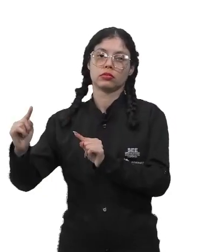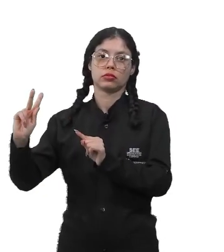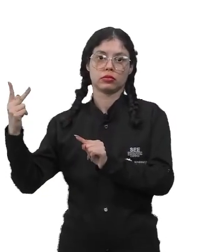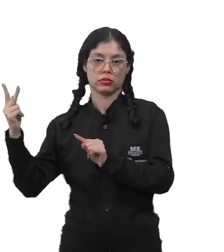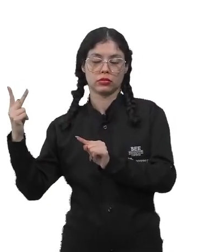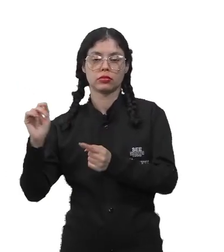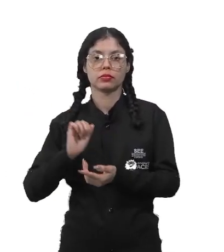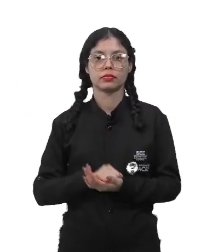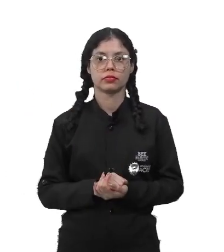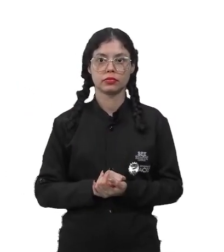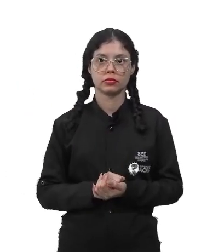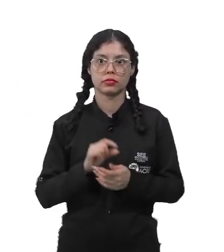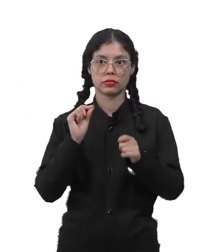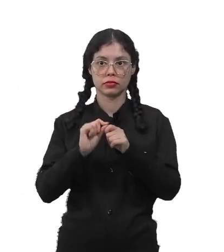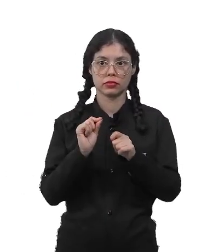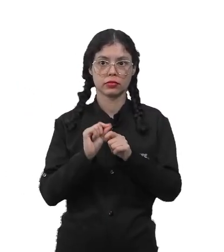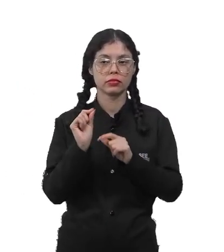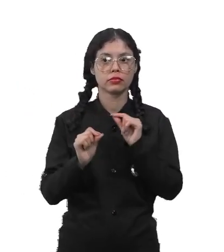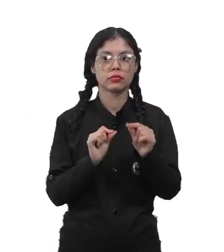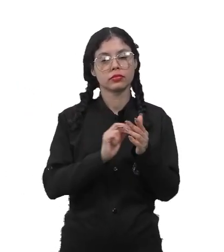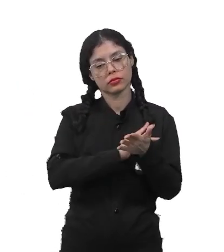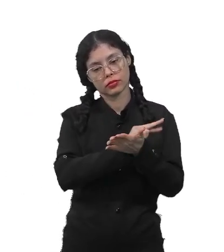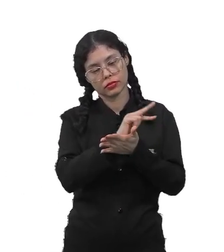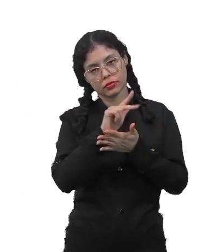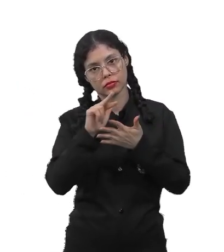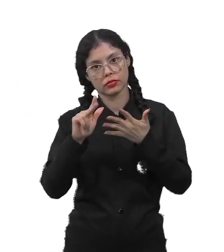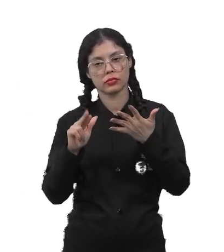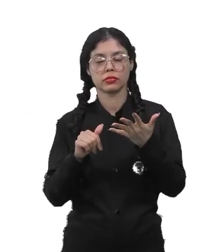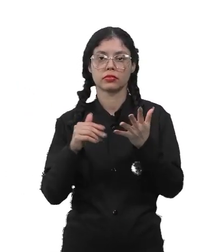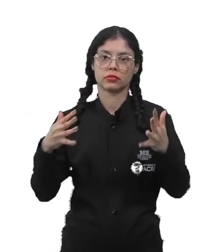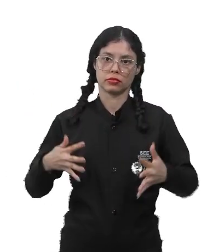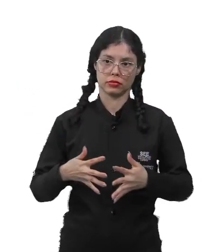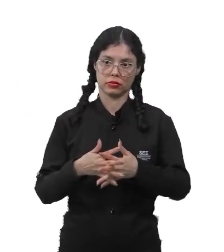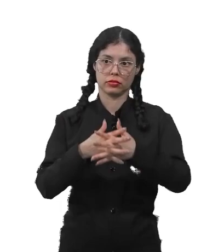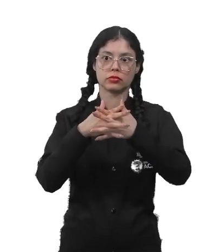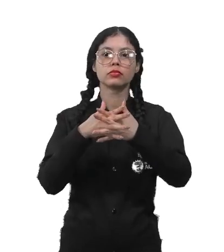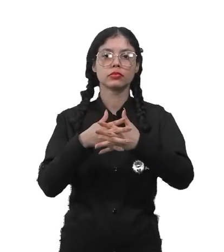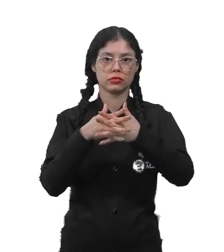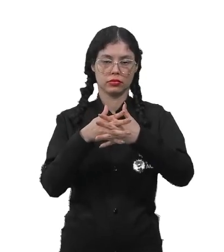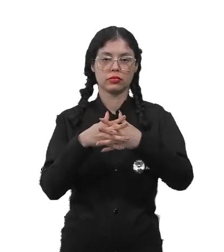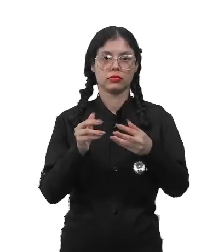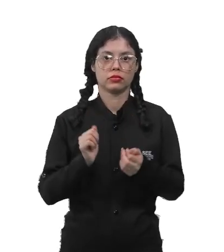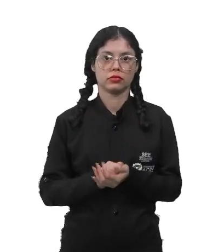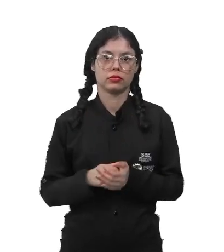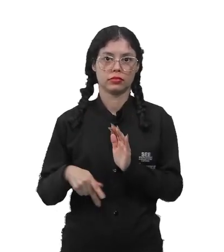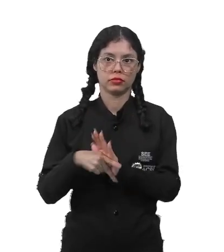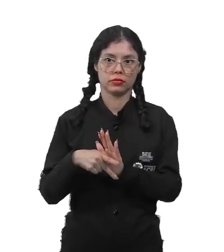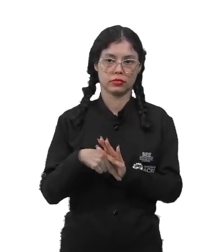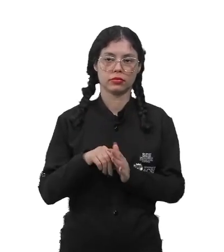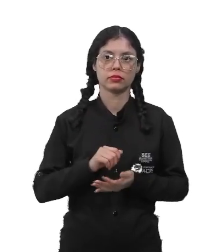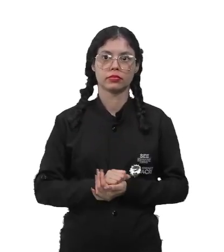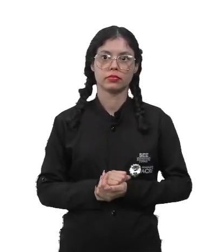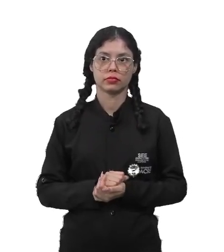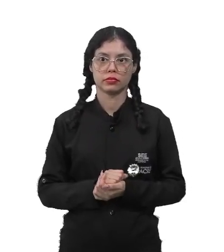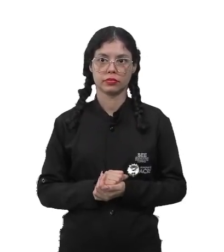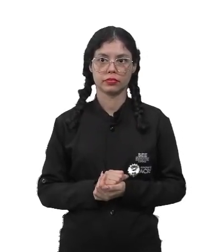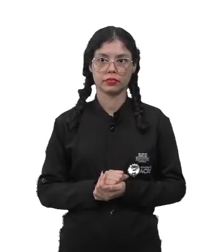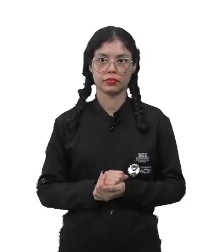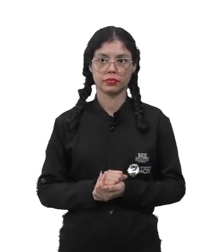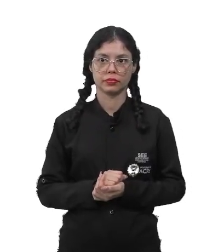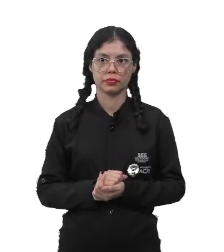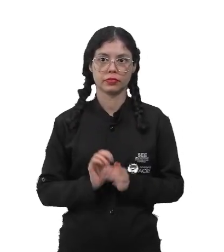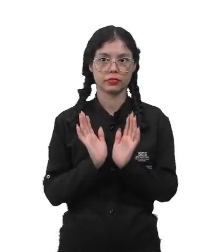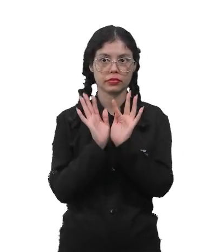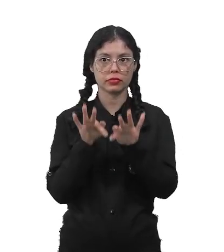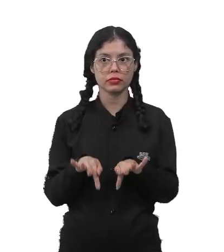outro hidrogênio, formando aí várias interações entre eles. E